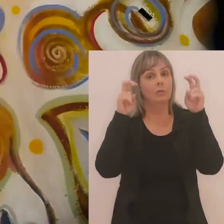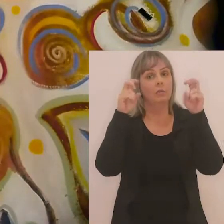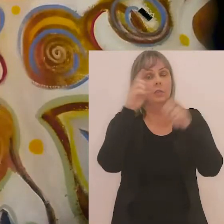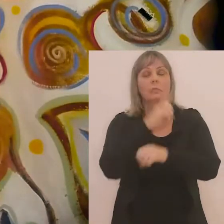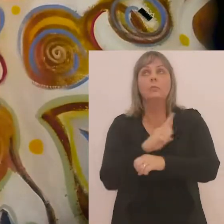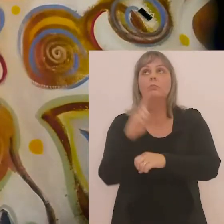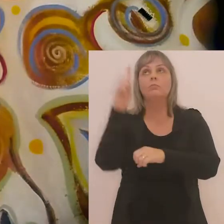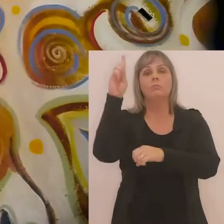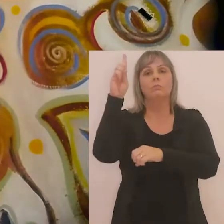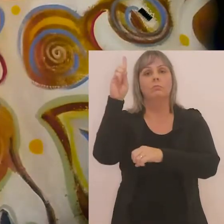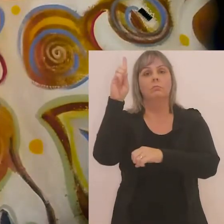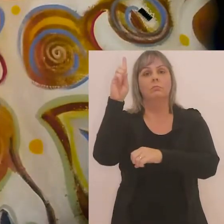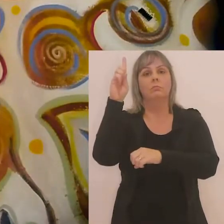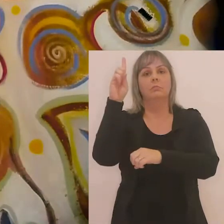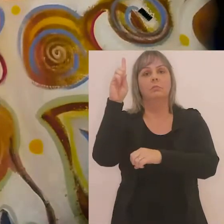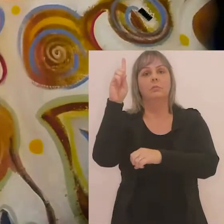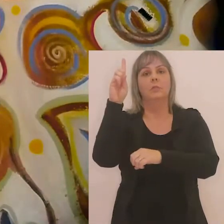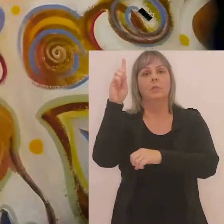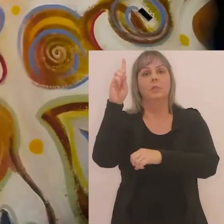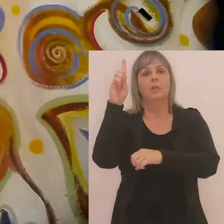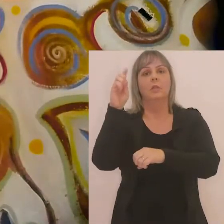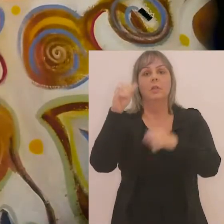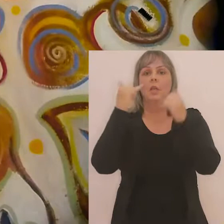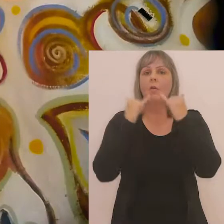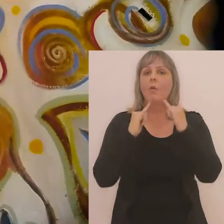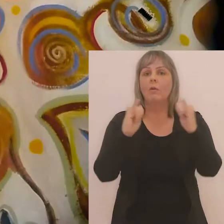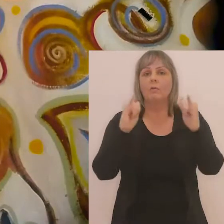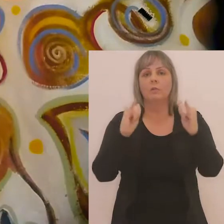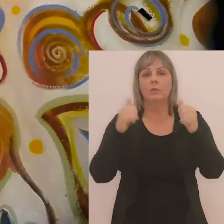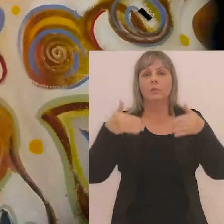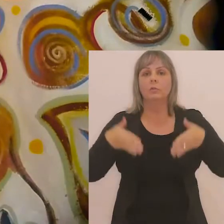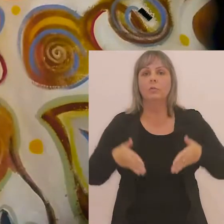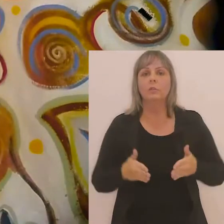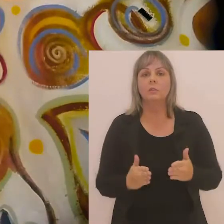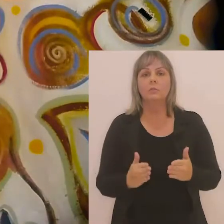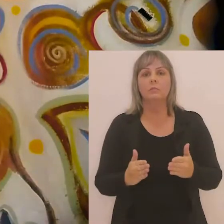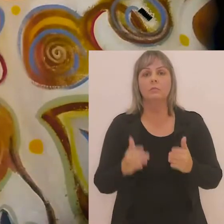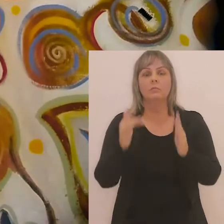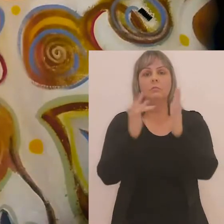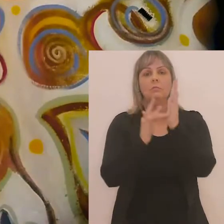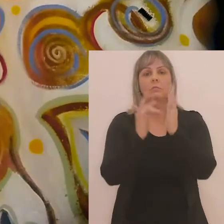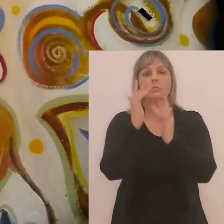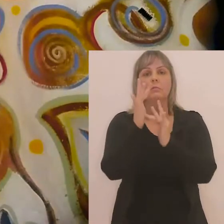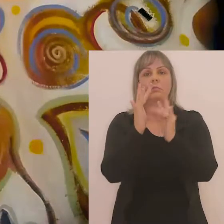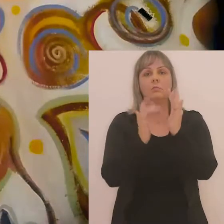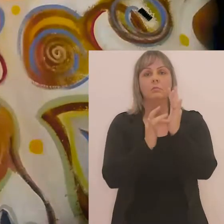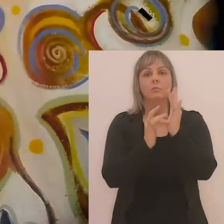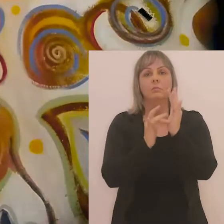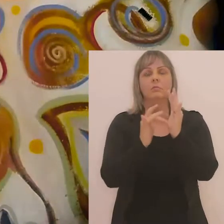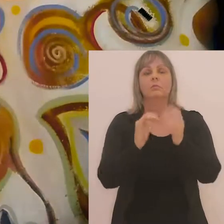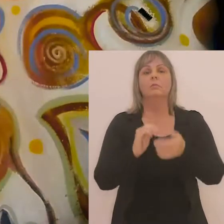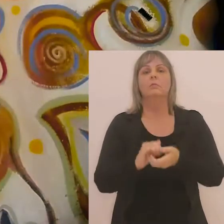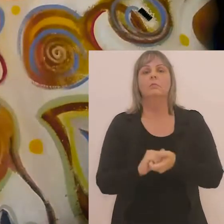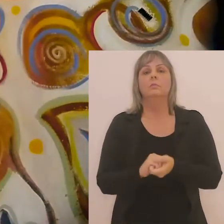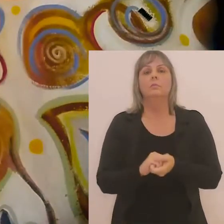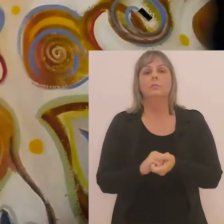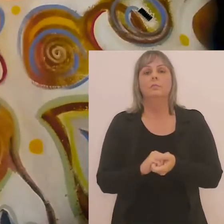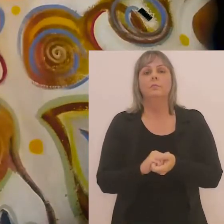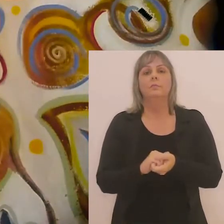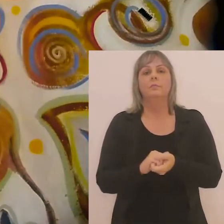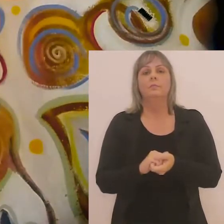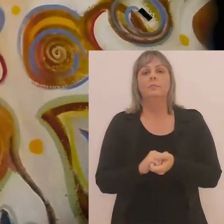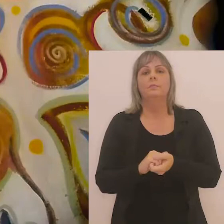o assunto Divino né o Anunciação né da chegada do do nascimento do Deus menino'